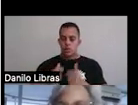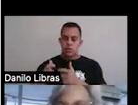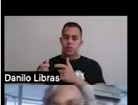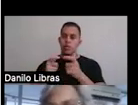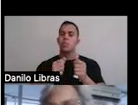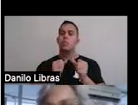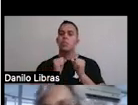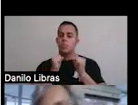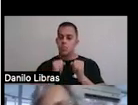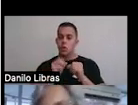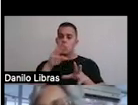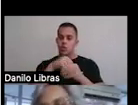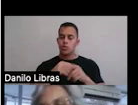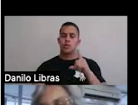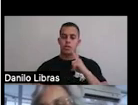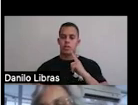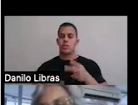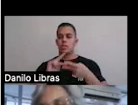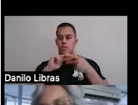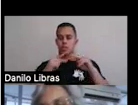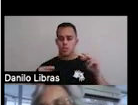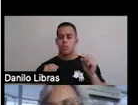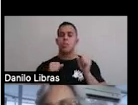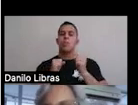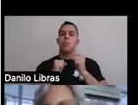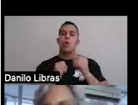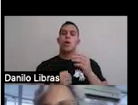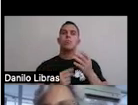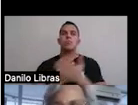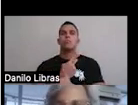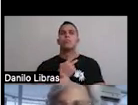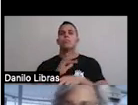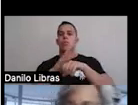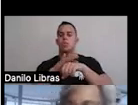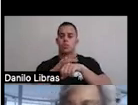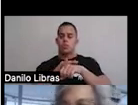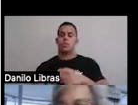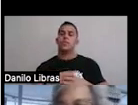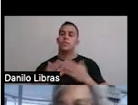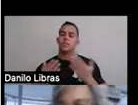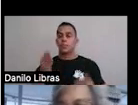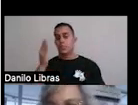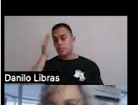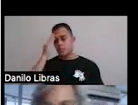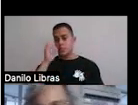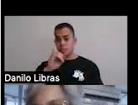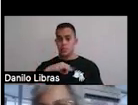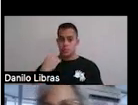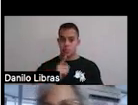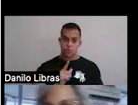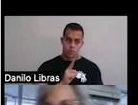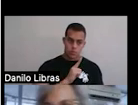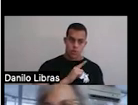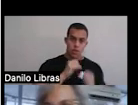que contêm genes que podem gerar doenças. Então, a gente pode saber se a gente é suscetível a ter